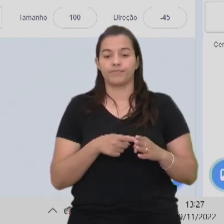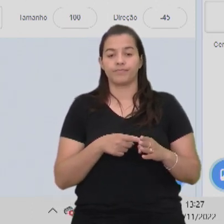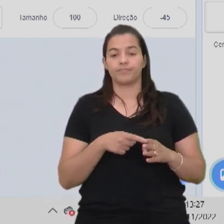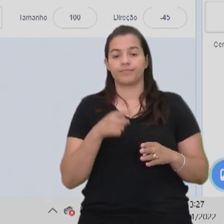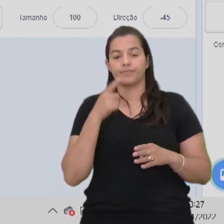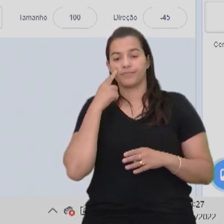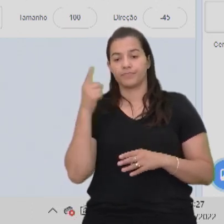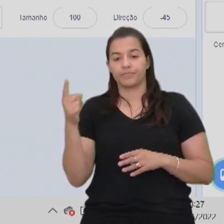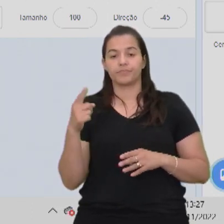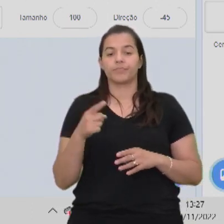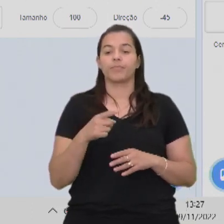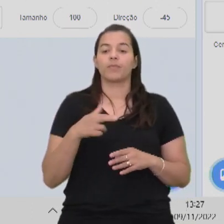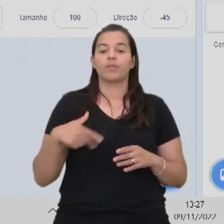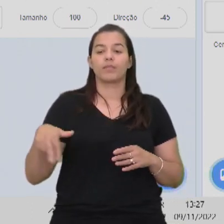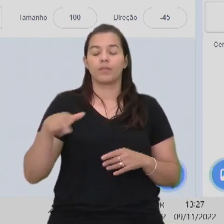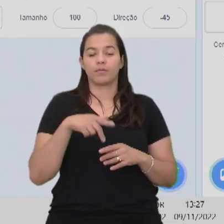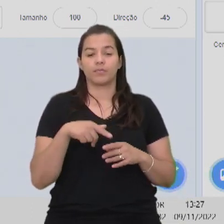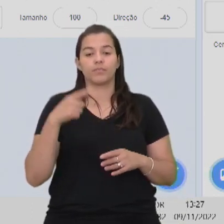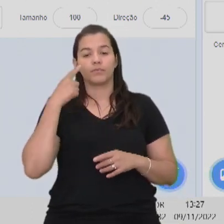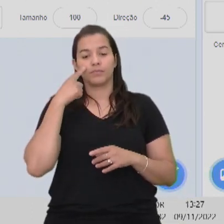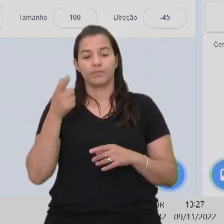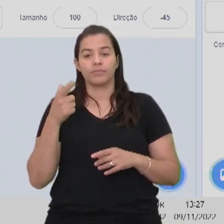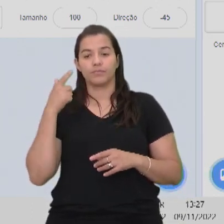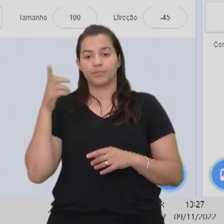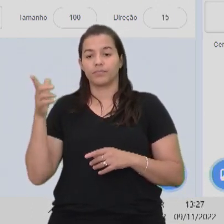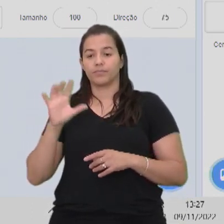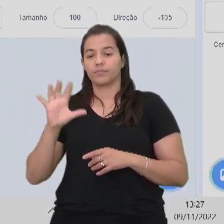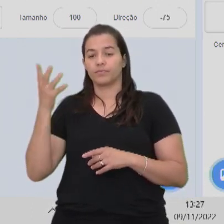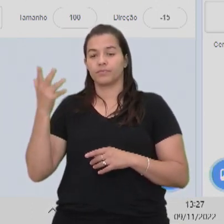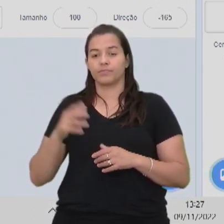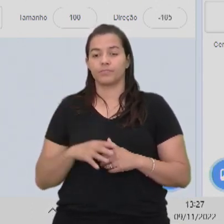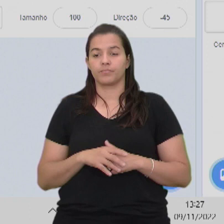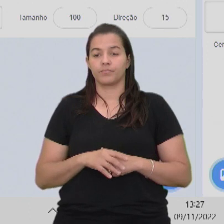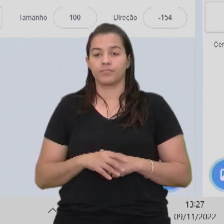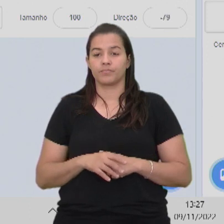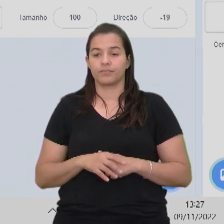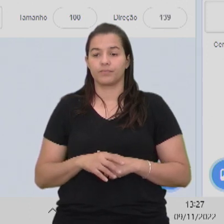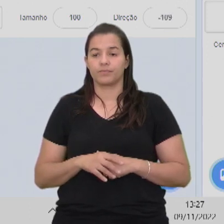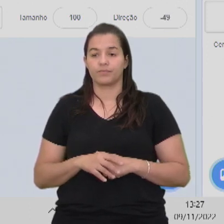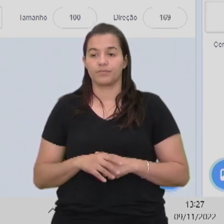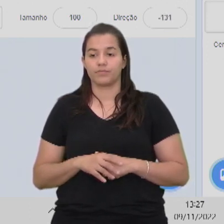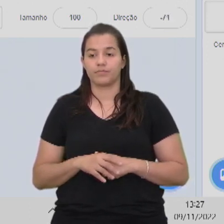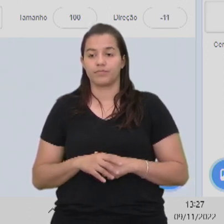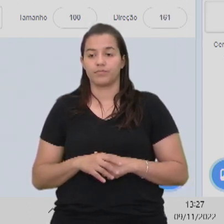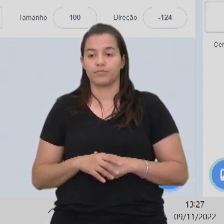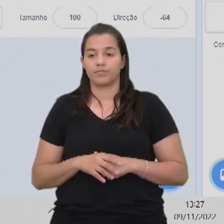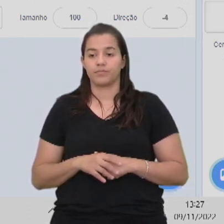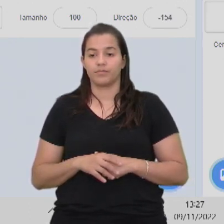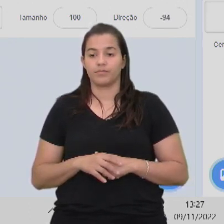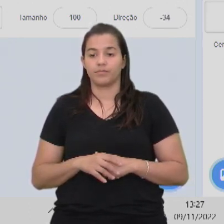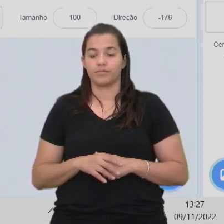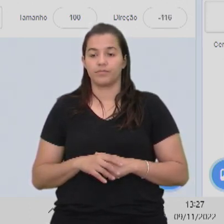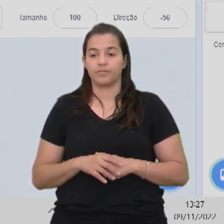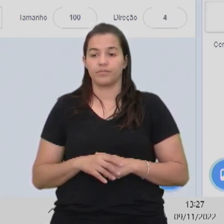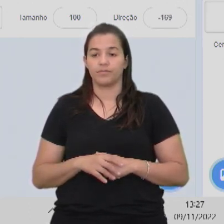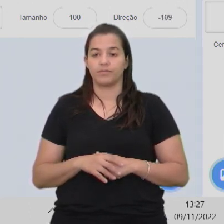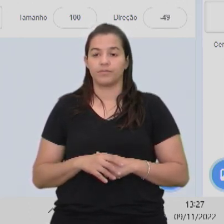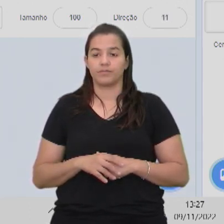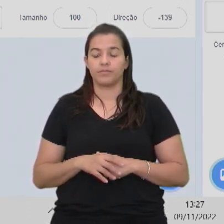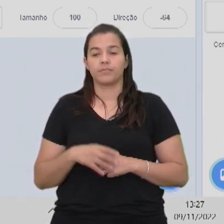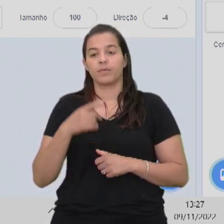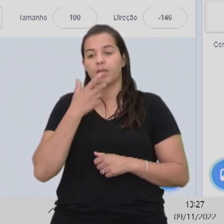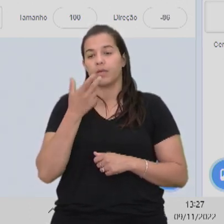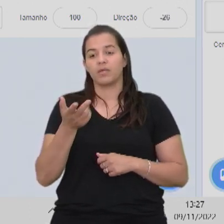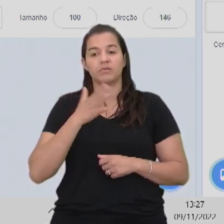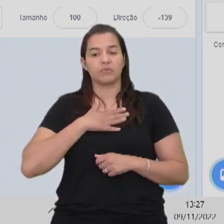passos, gire... E adicione a 10 e mova. Olha o que vai acontecer com ele, ó. Ele vai ficar batendo e voltando. Fala, professora,